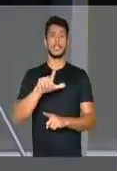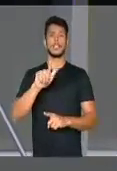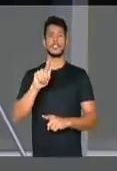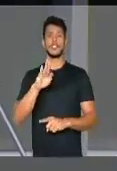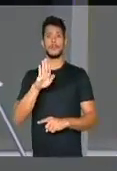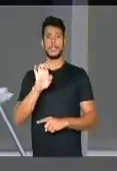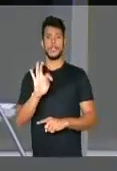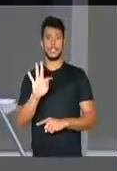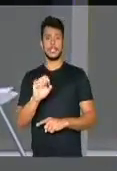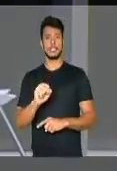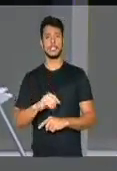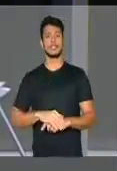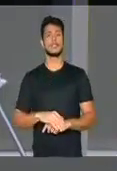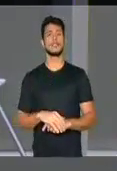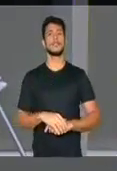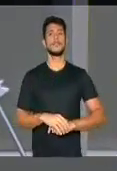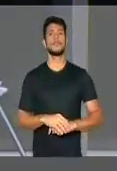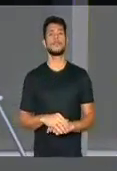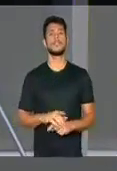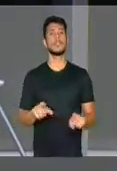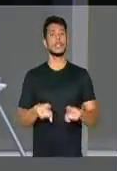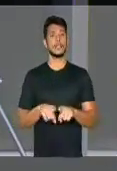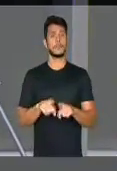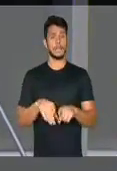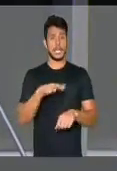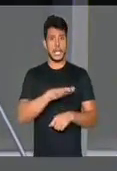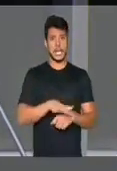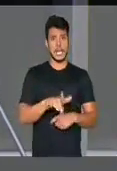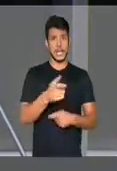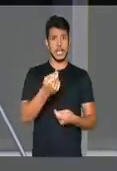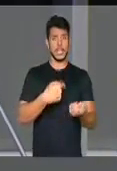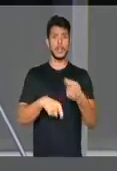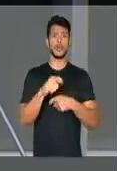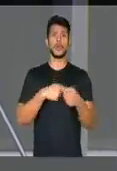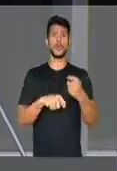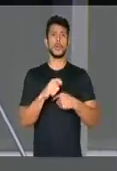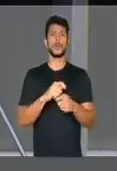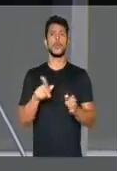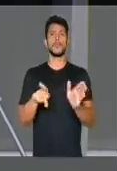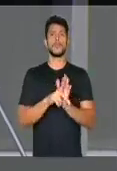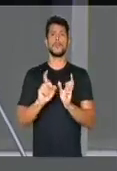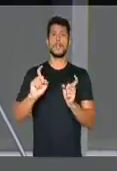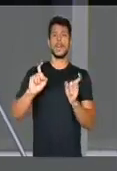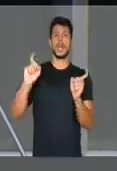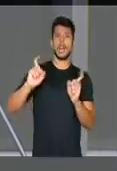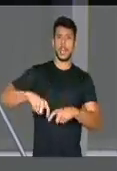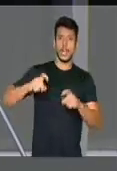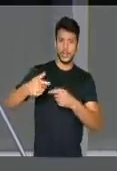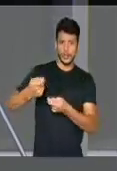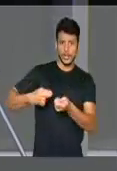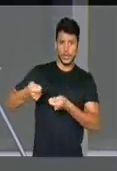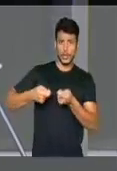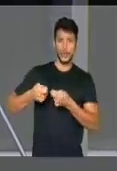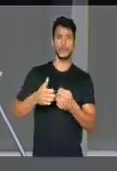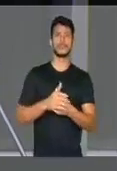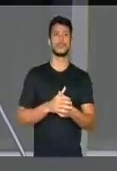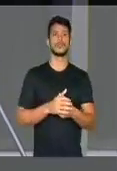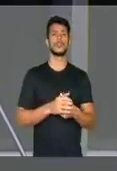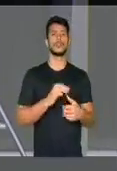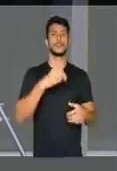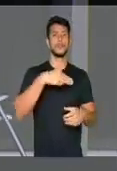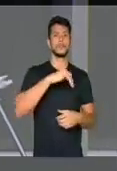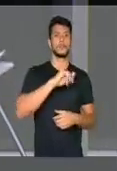atacadas. A pauta dos setores econômicos mais arcaicos, do agronegócio, da mineração, da